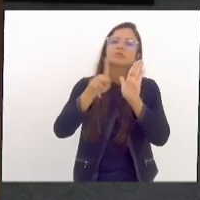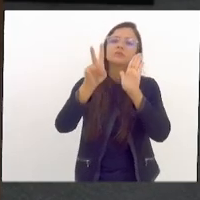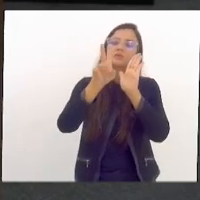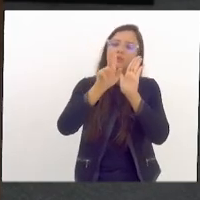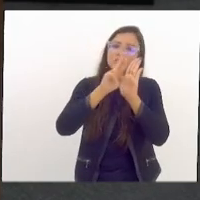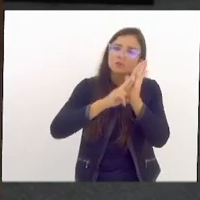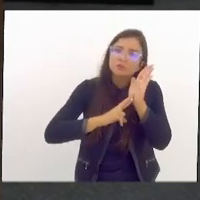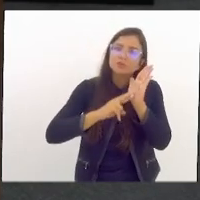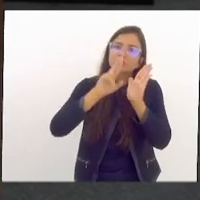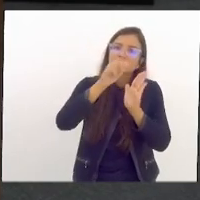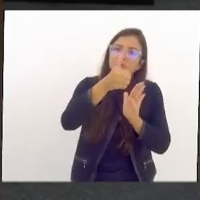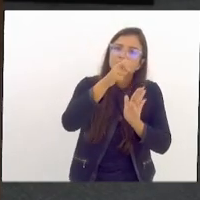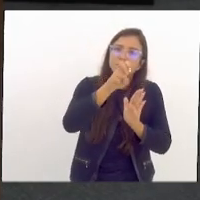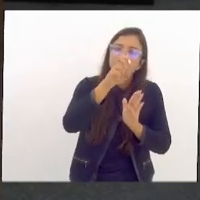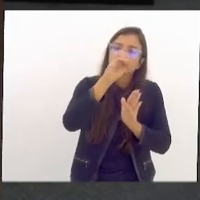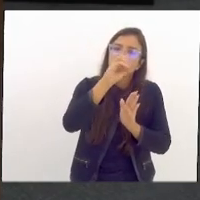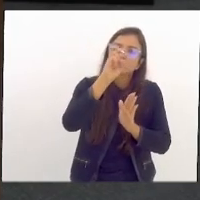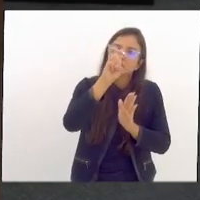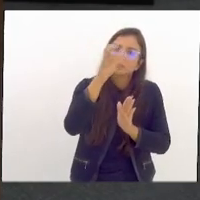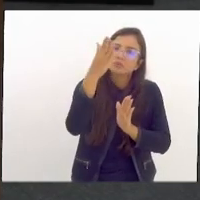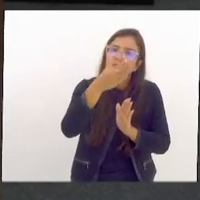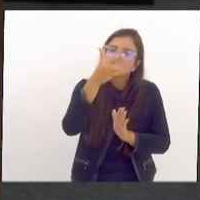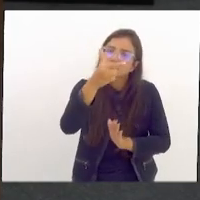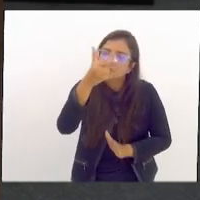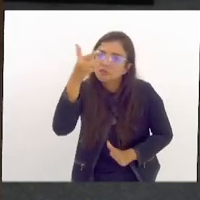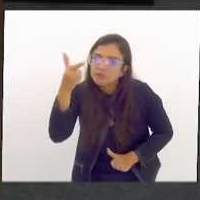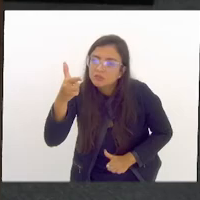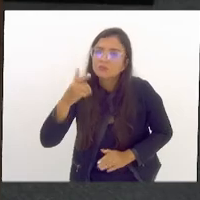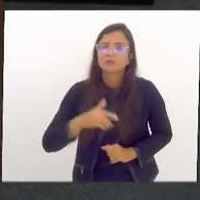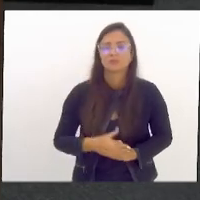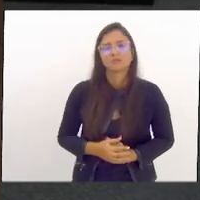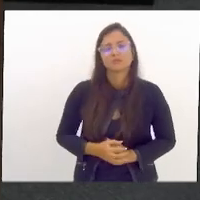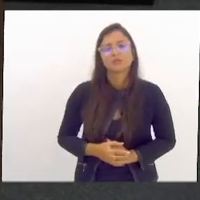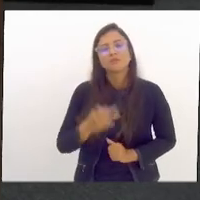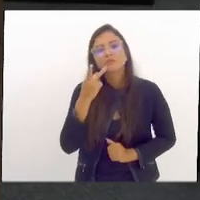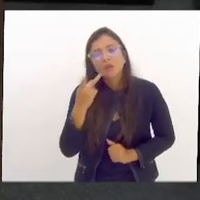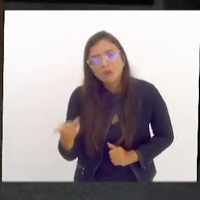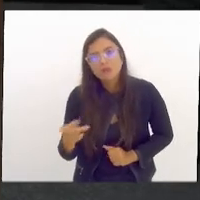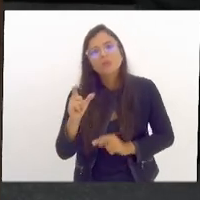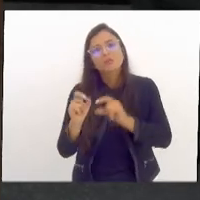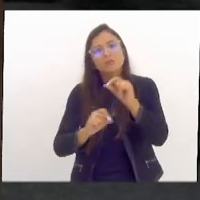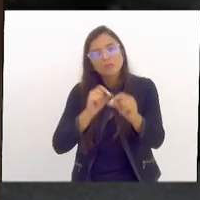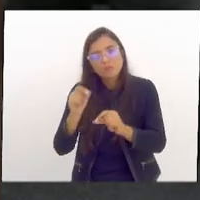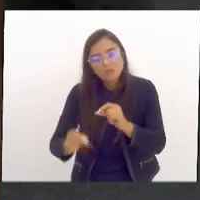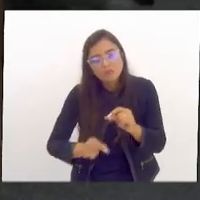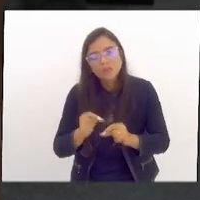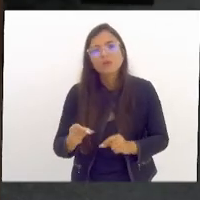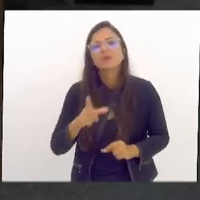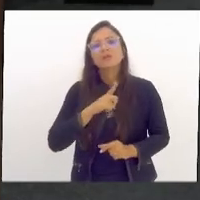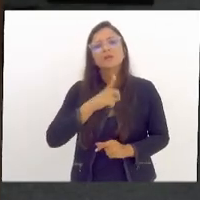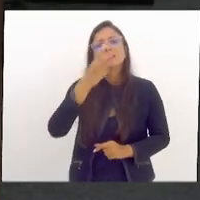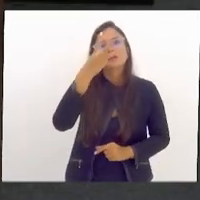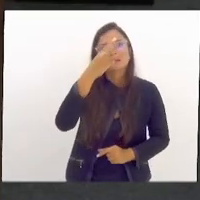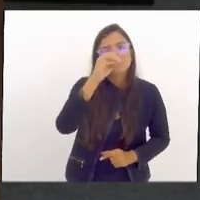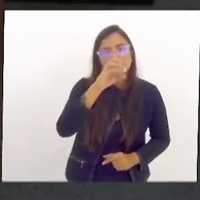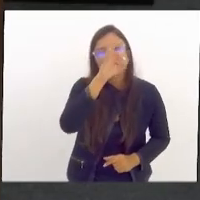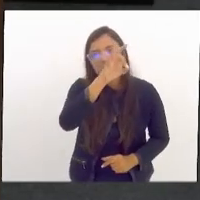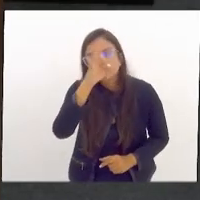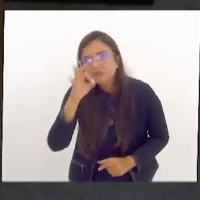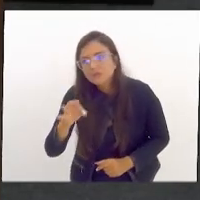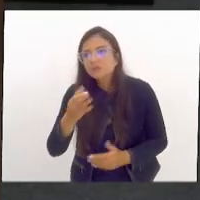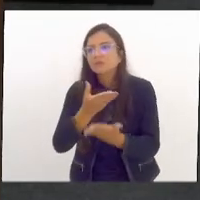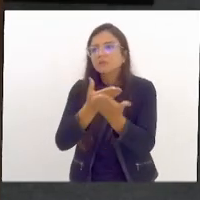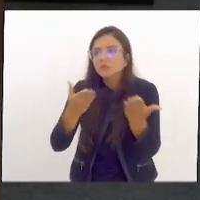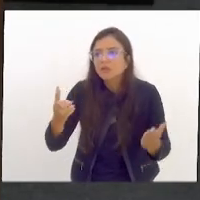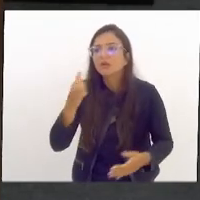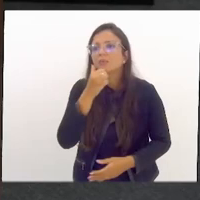1505 de 2022, que trata da garantia da participação de 30% das parlamentares